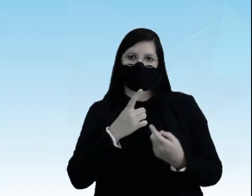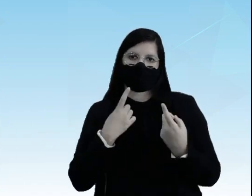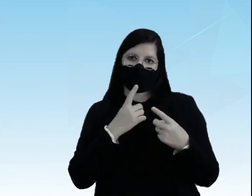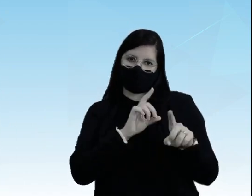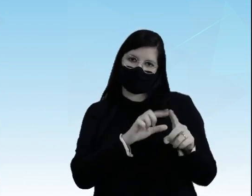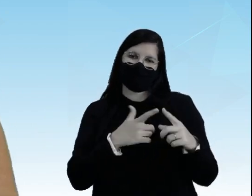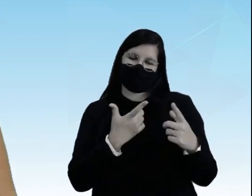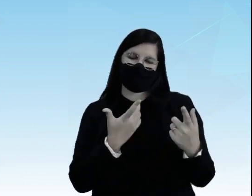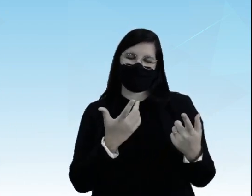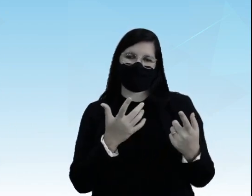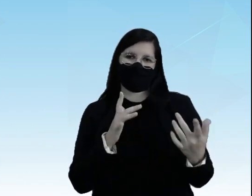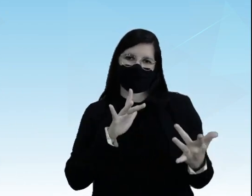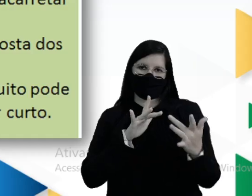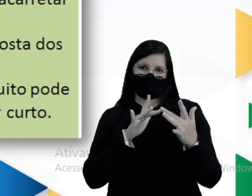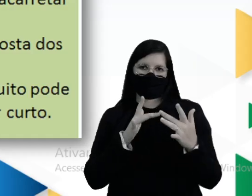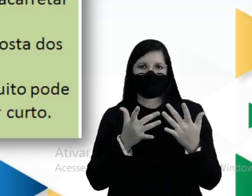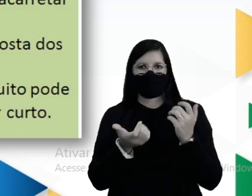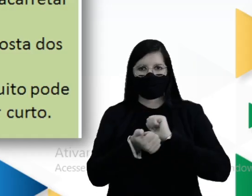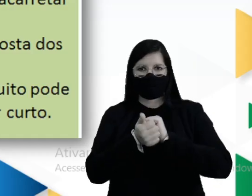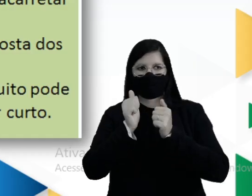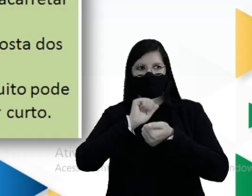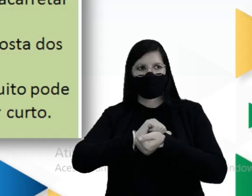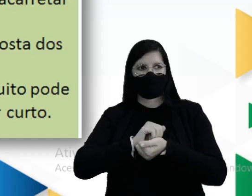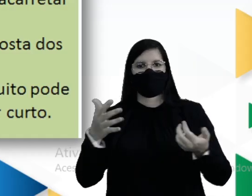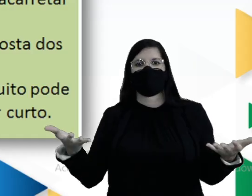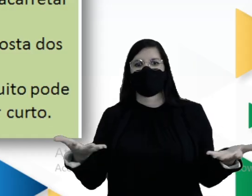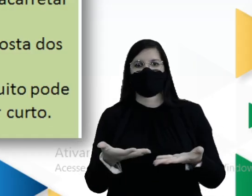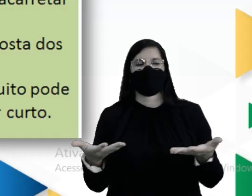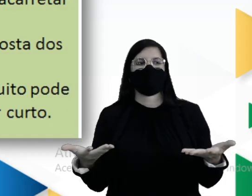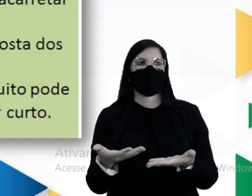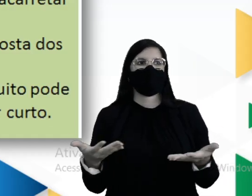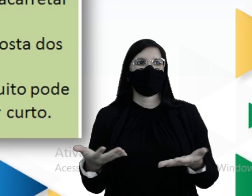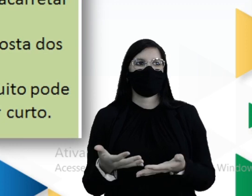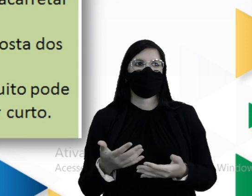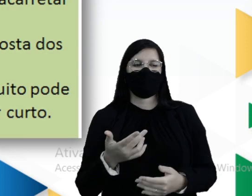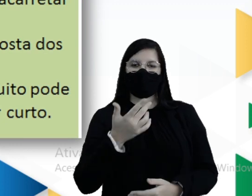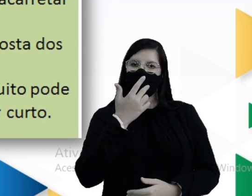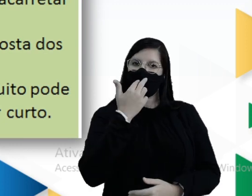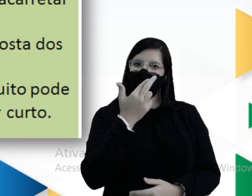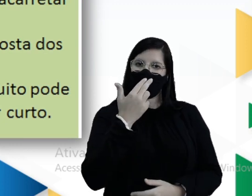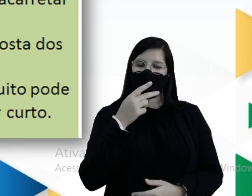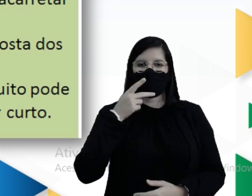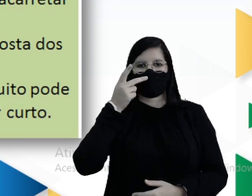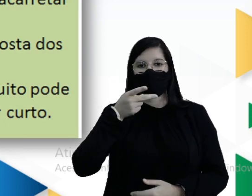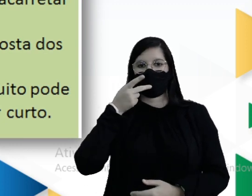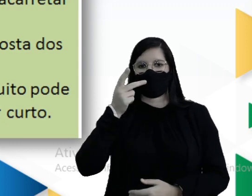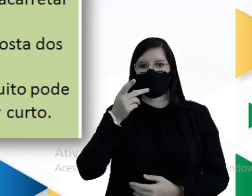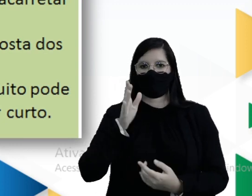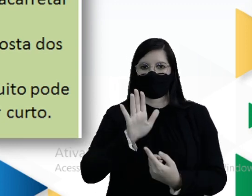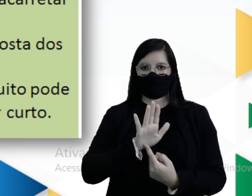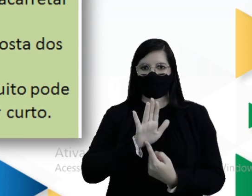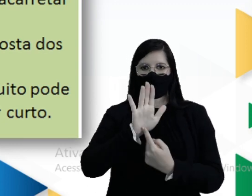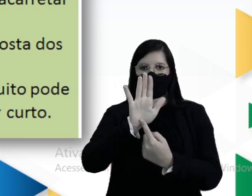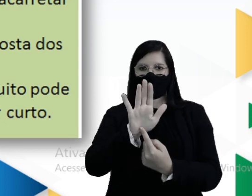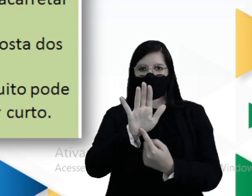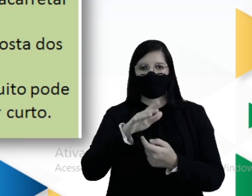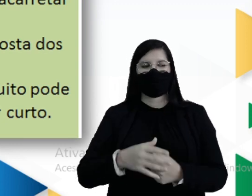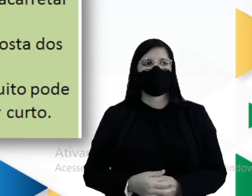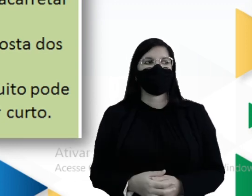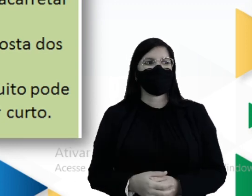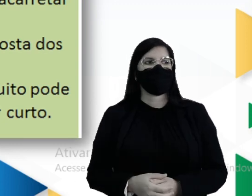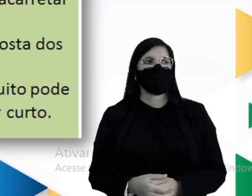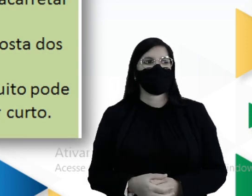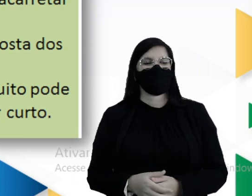vamos caminhando aqui. Olhem só o que eu trago para vocês. Língua, fala e a exposição. Chegou a hora de